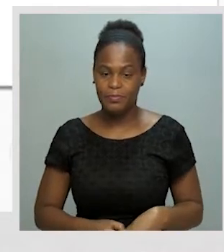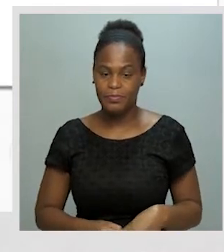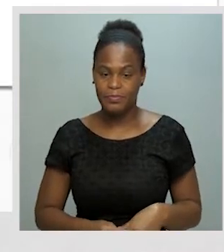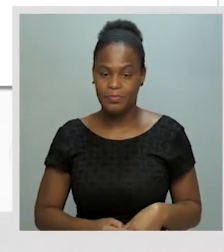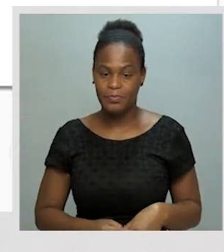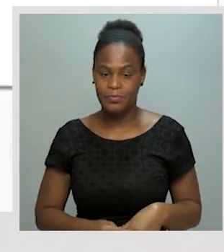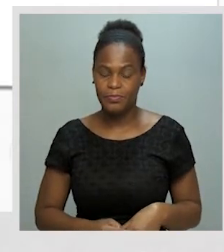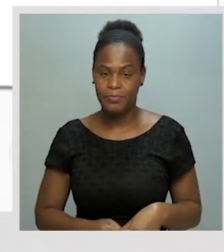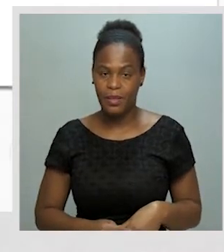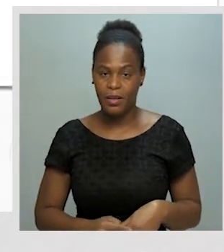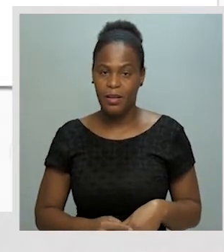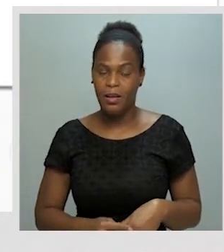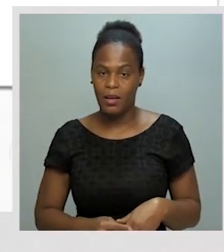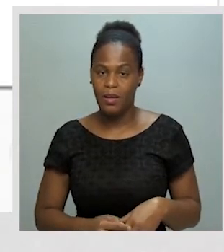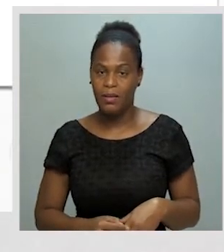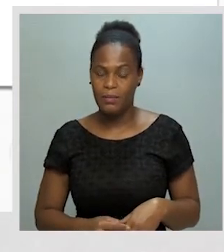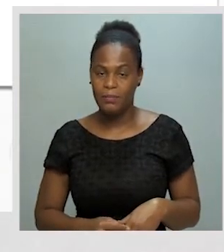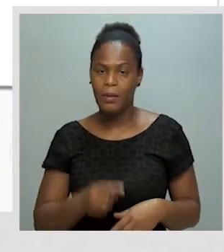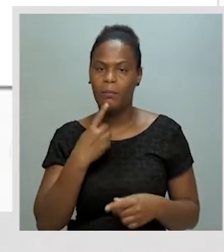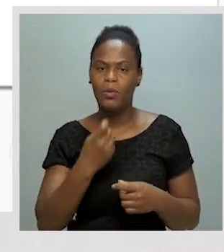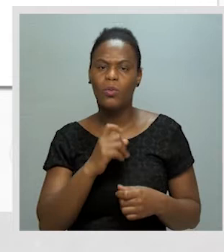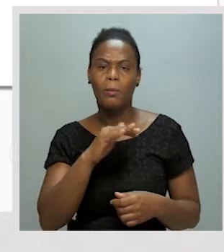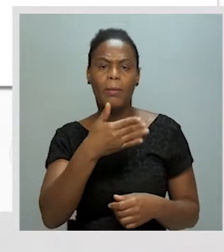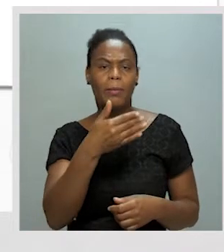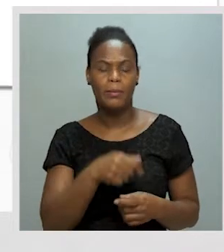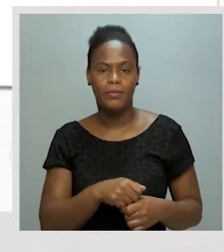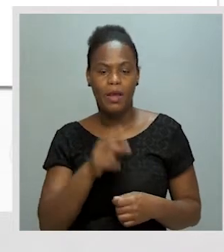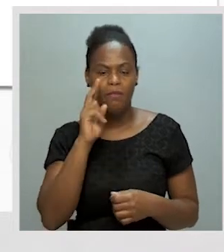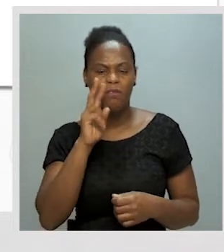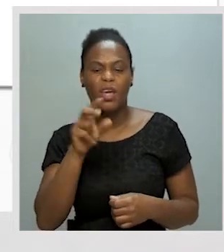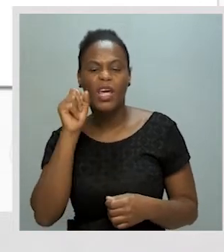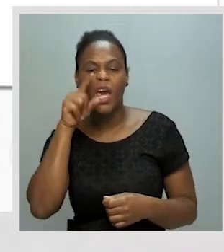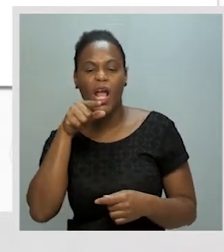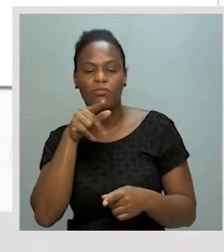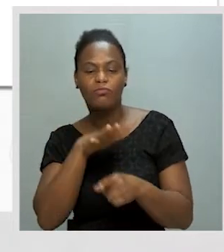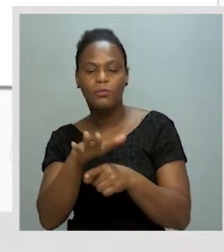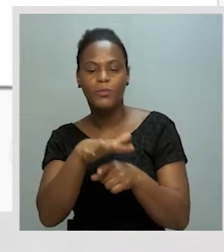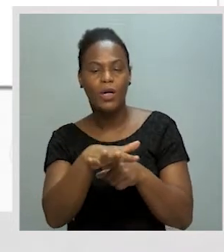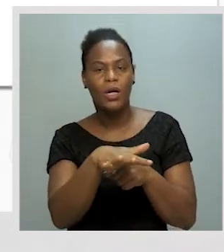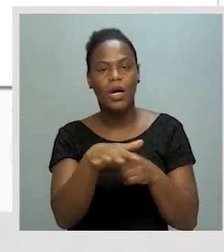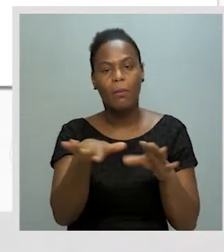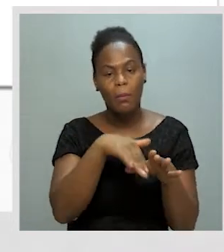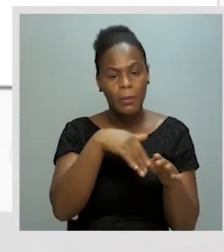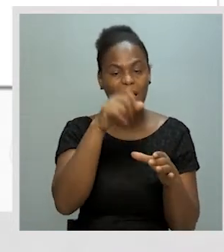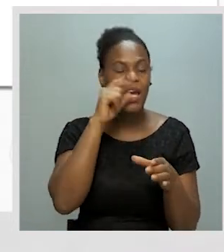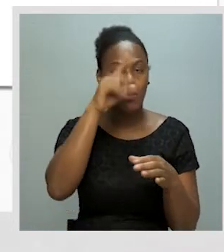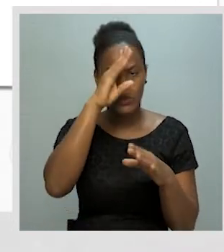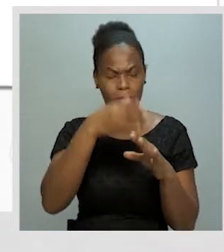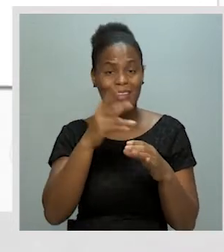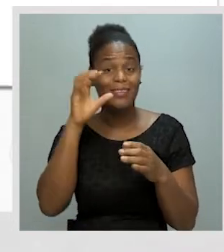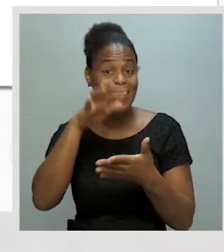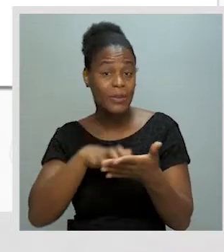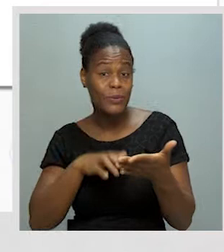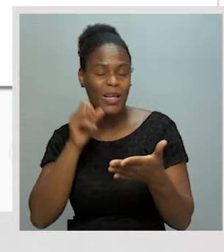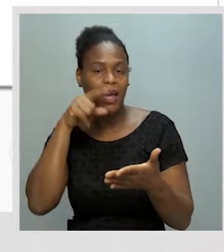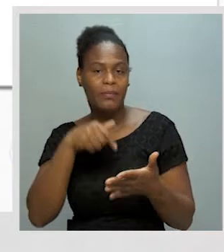Vamos analisar o texto. A primeira questão. Identifica os intervenientes nos acontecimentos do texto.